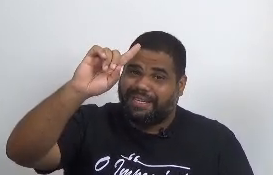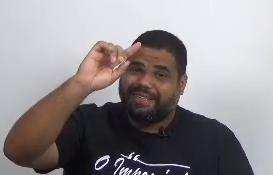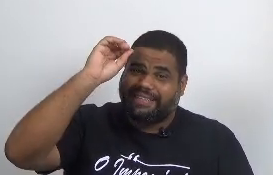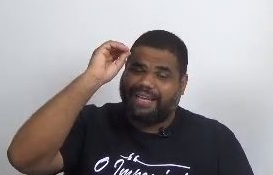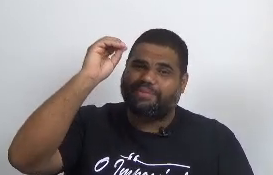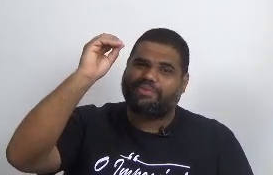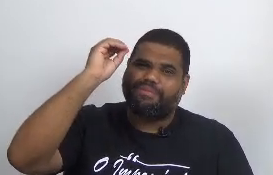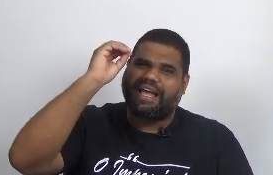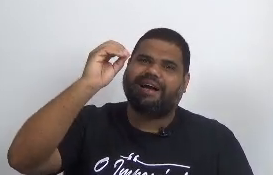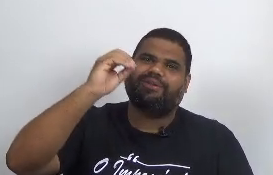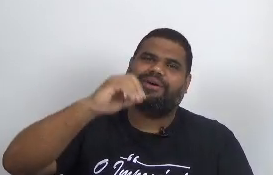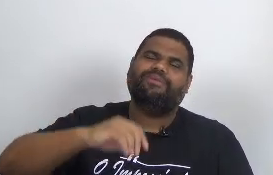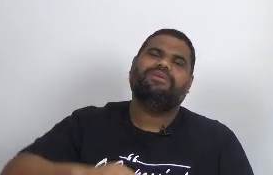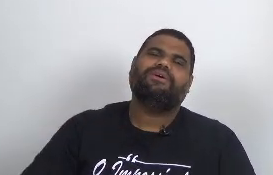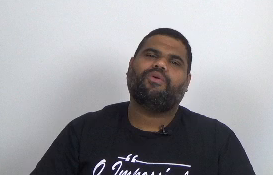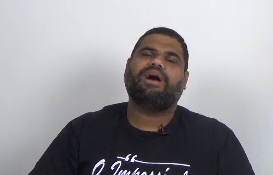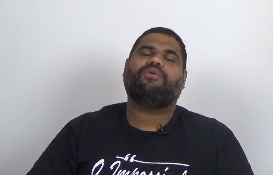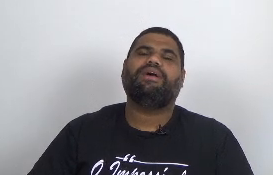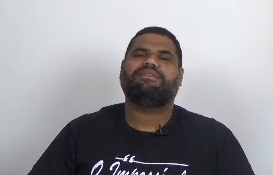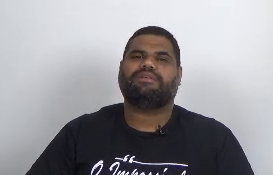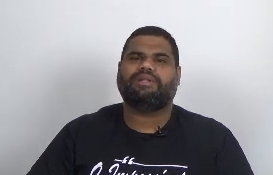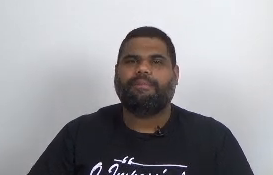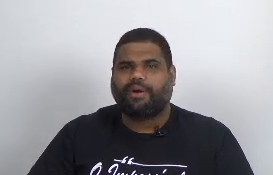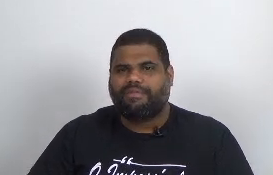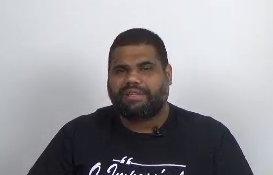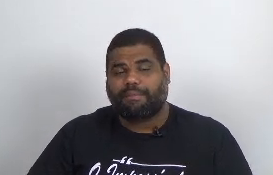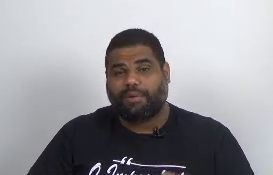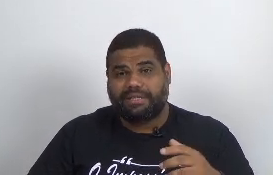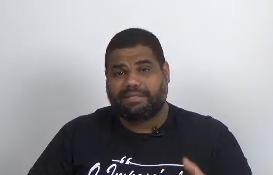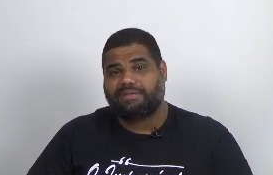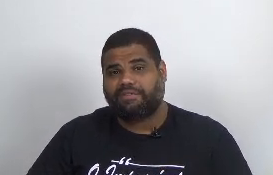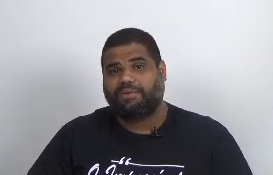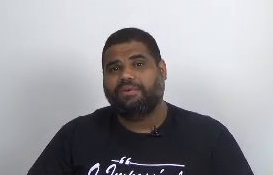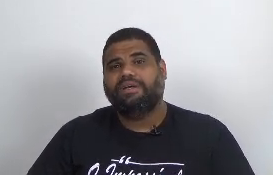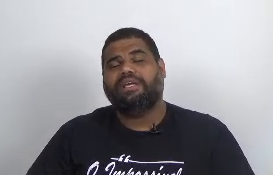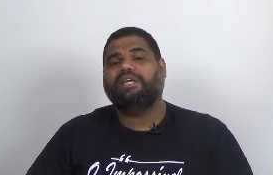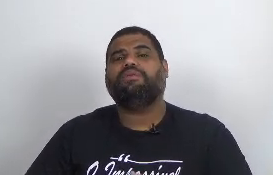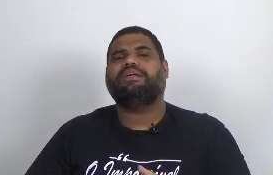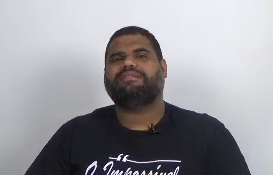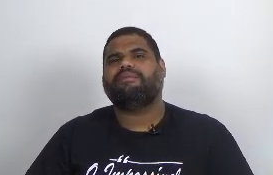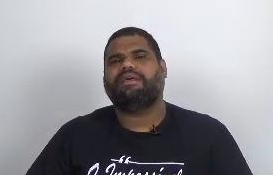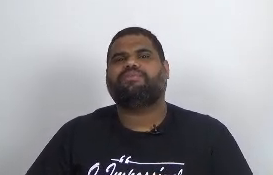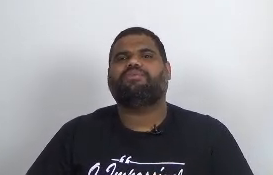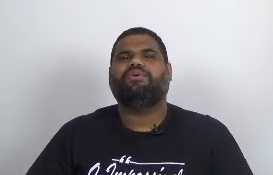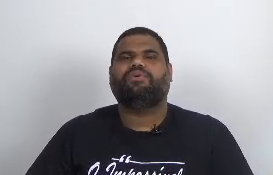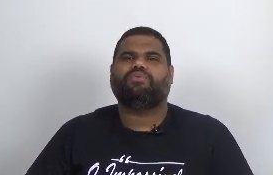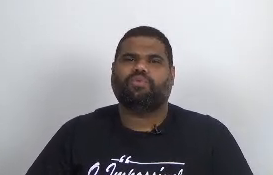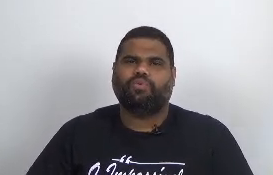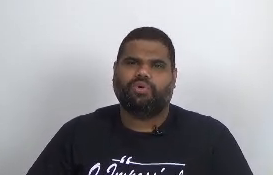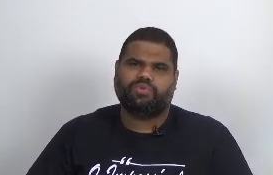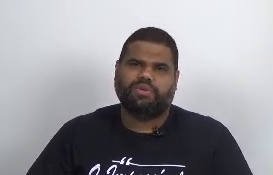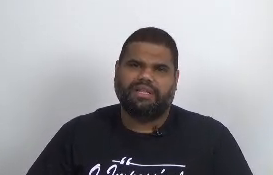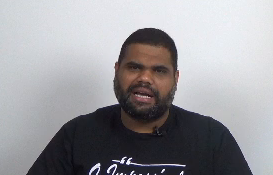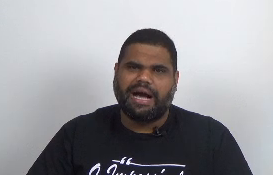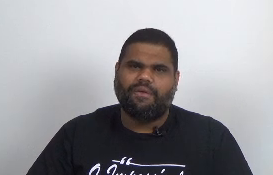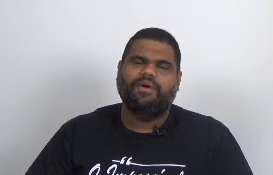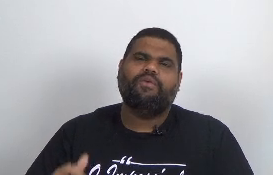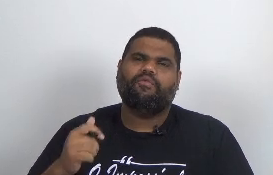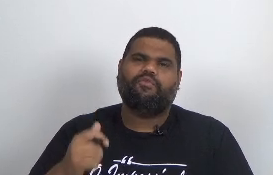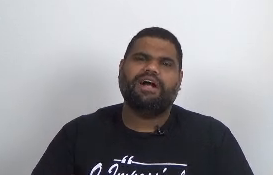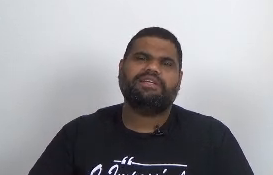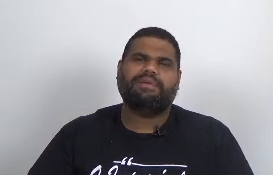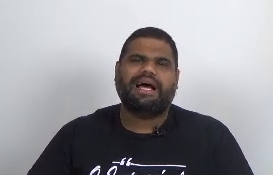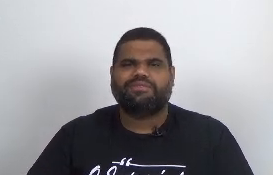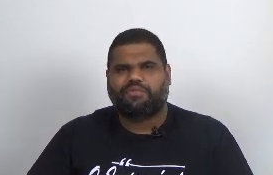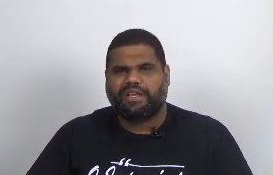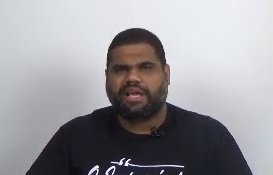noite temos um mega aulão com a correção da prova da Polícia Civil e o lançamento do curso. Legal?